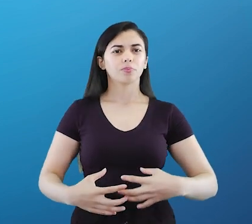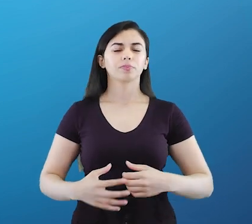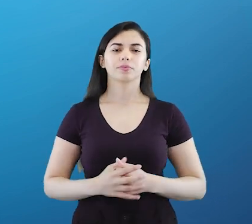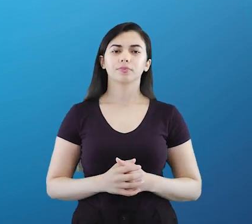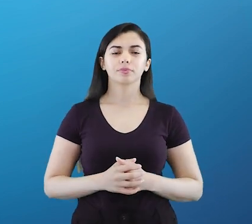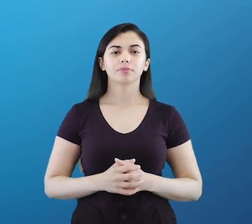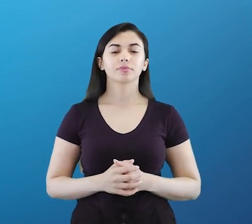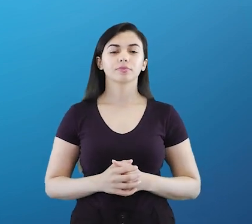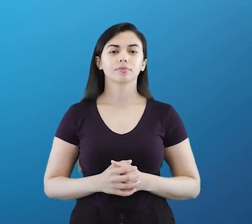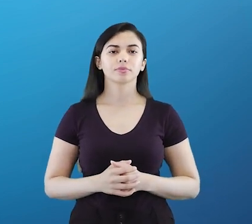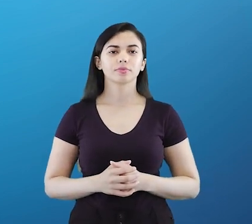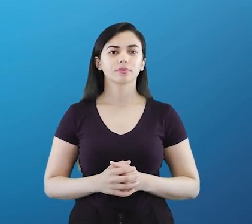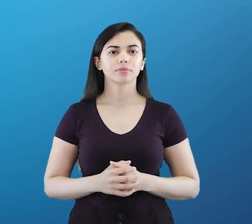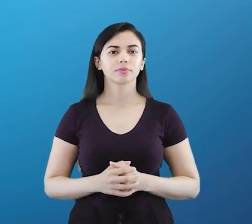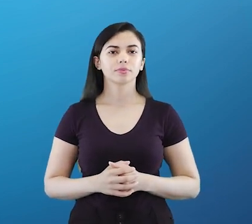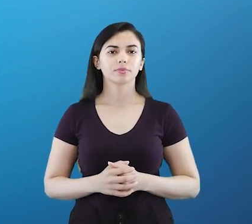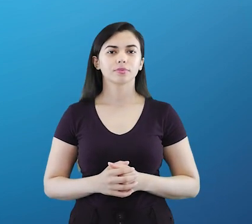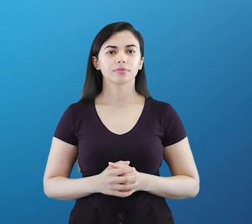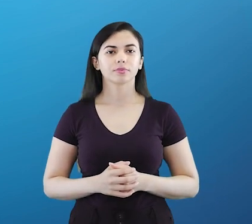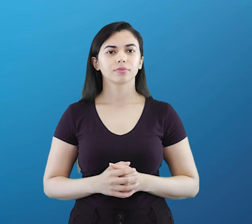característico no homem.